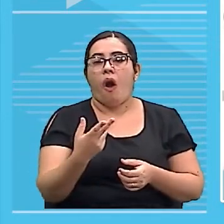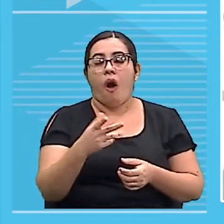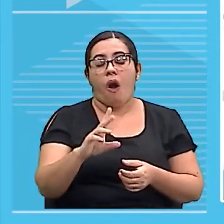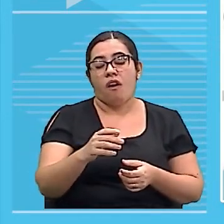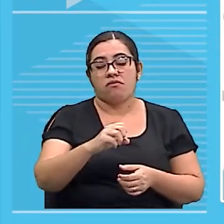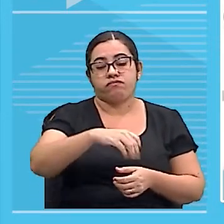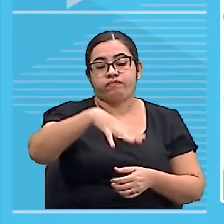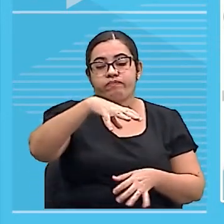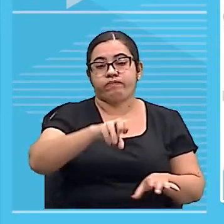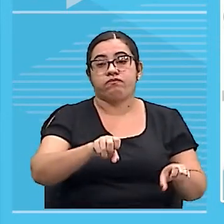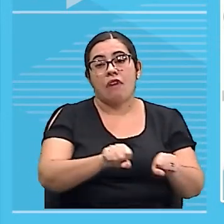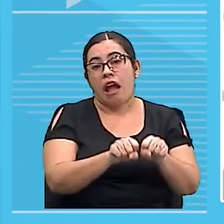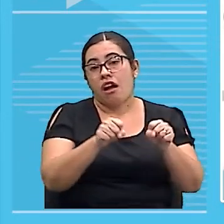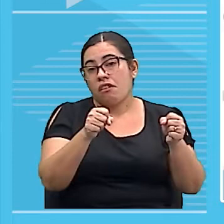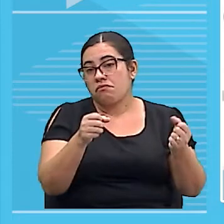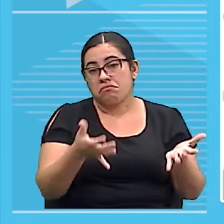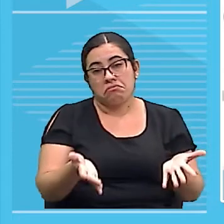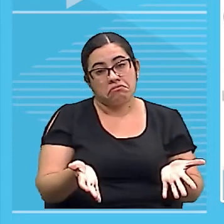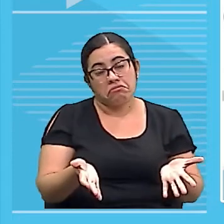queima